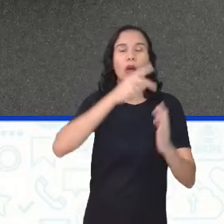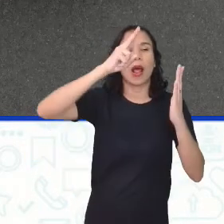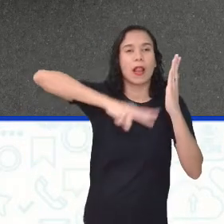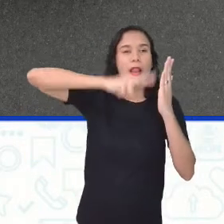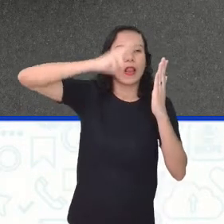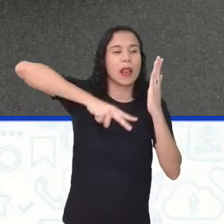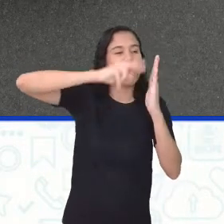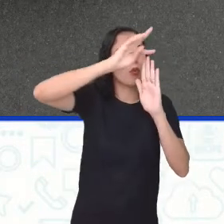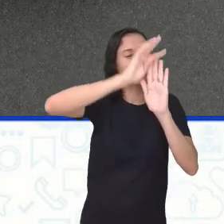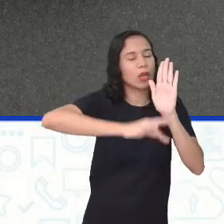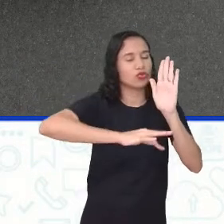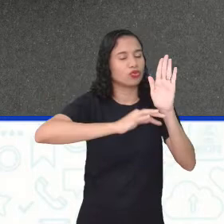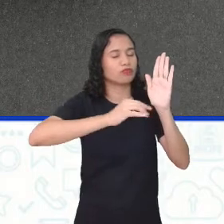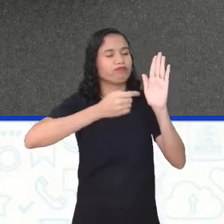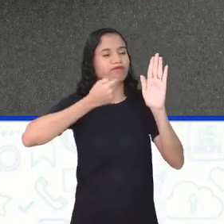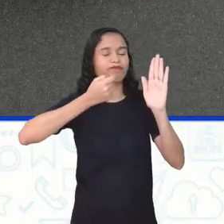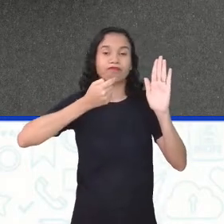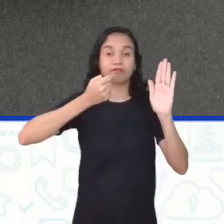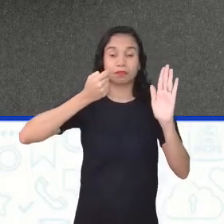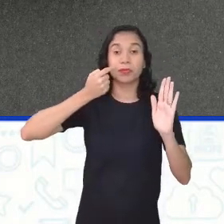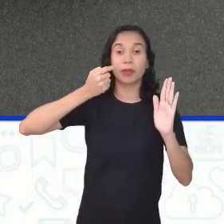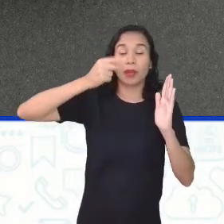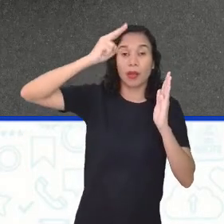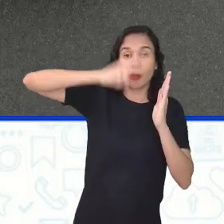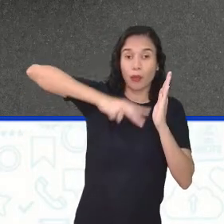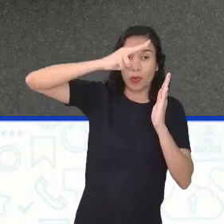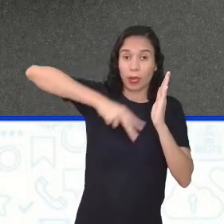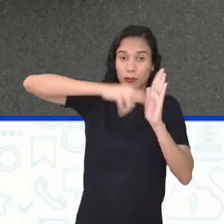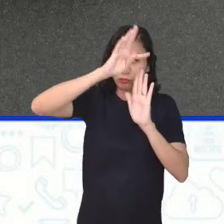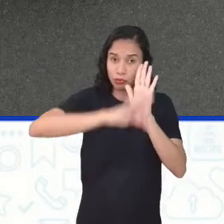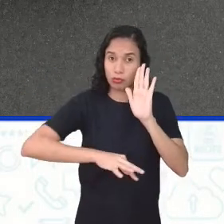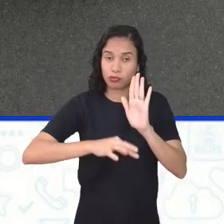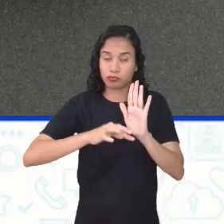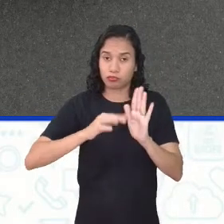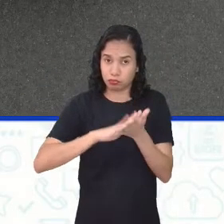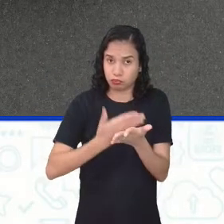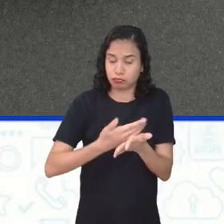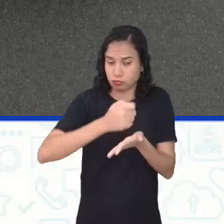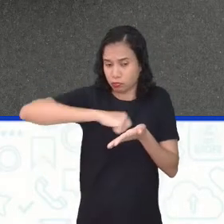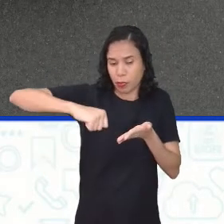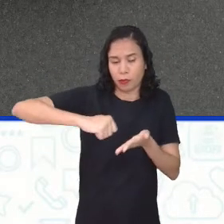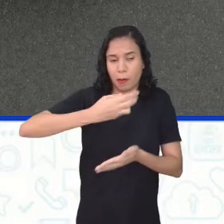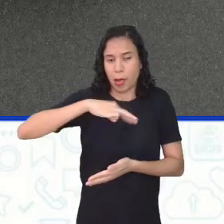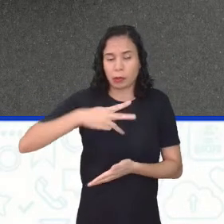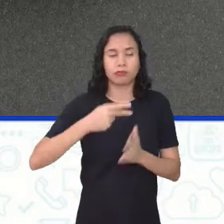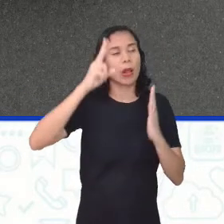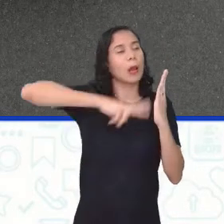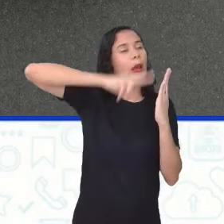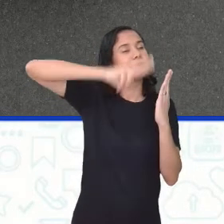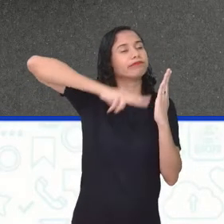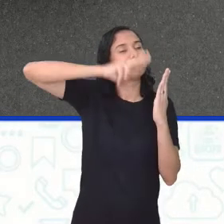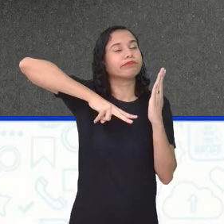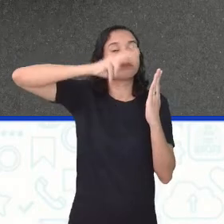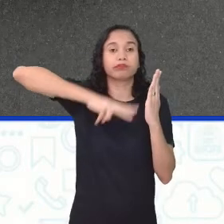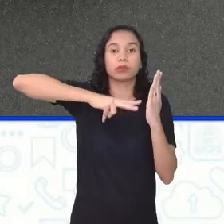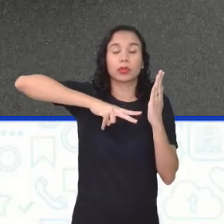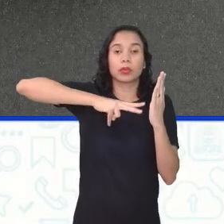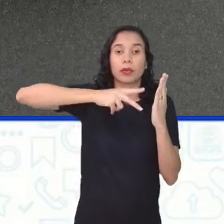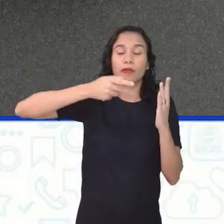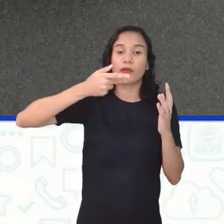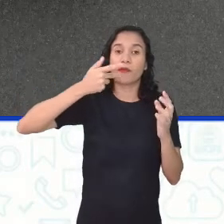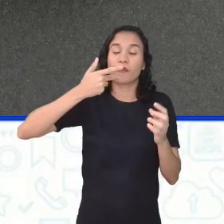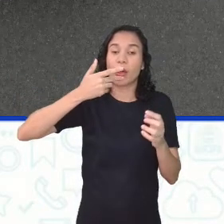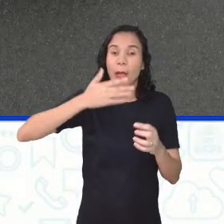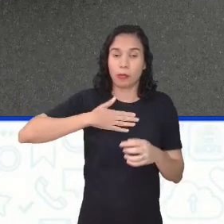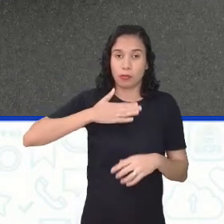aquele texto todinho. Por exemplo, eu li o texto de Maria Helena, todinho que ela estava escrevendo. E aí eu vou dizer com